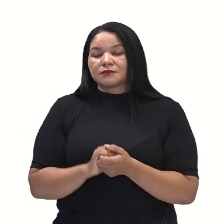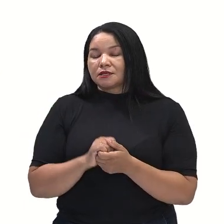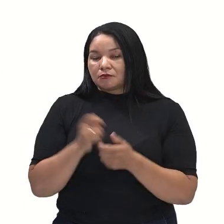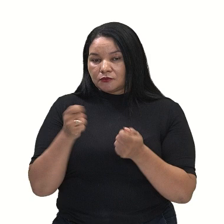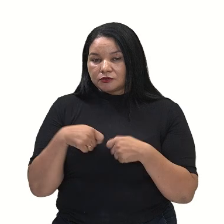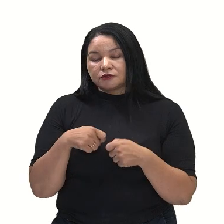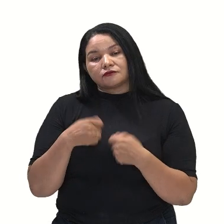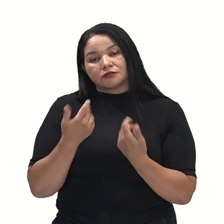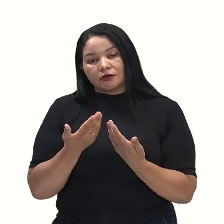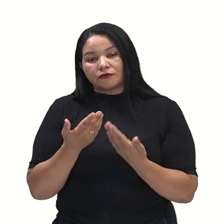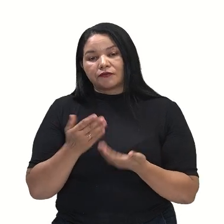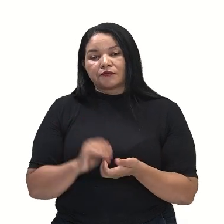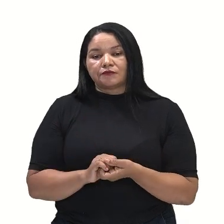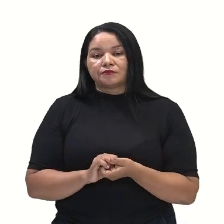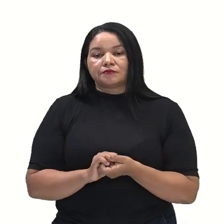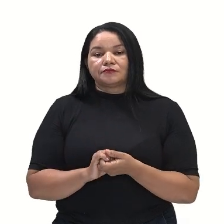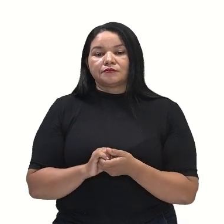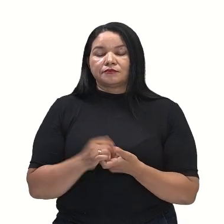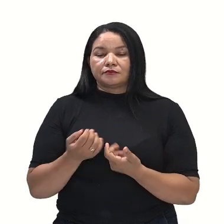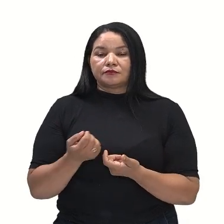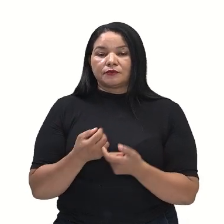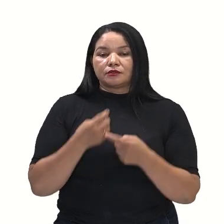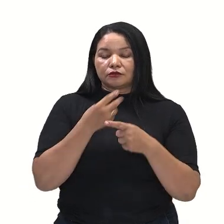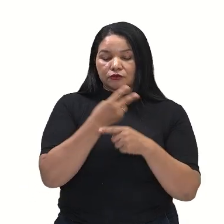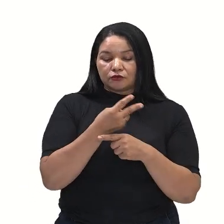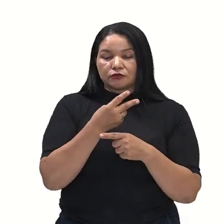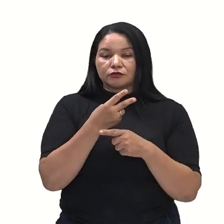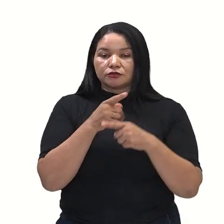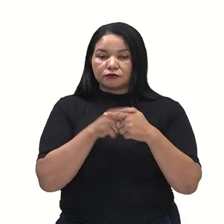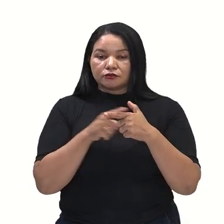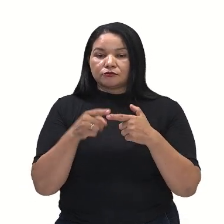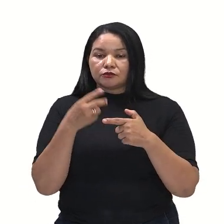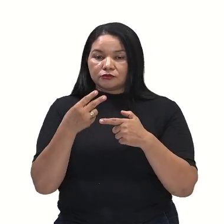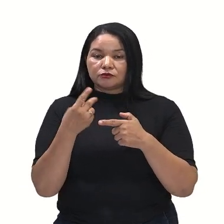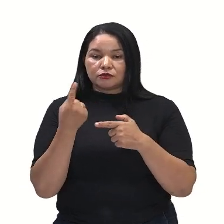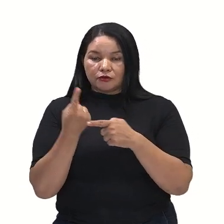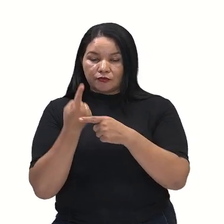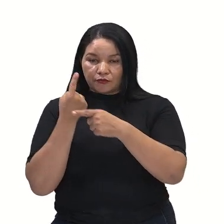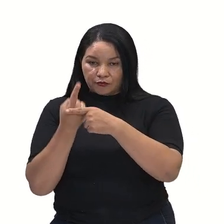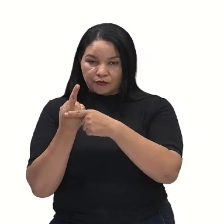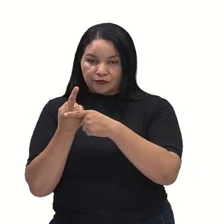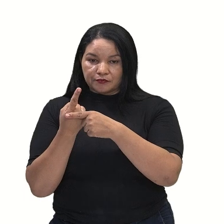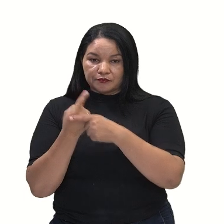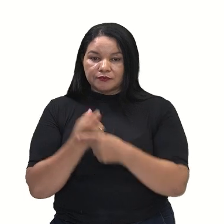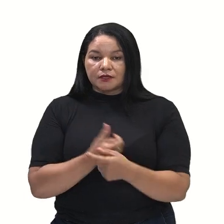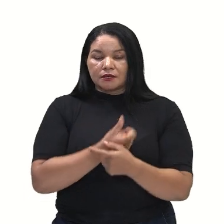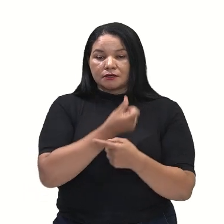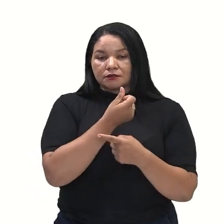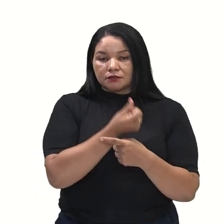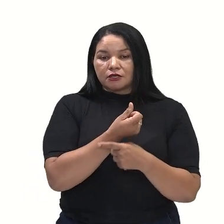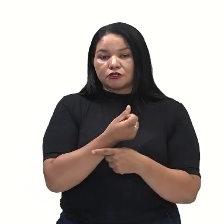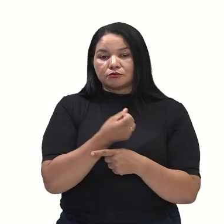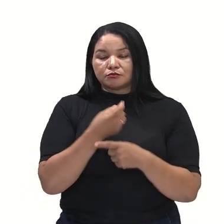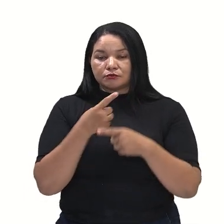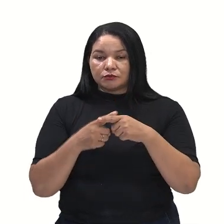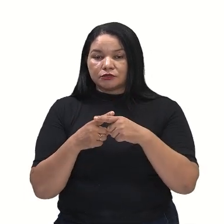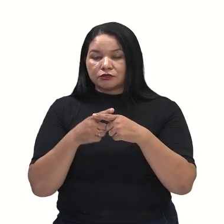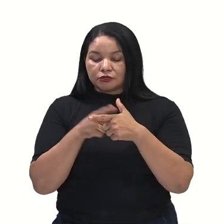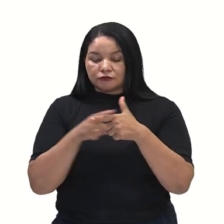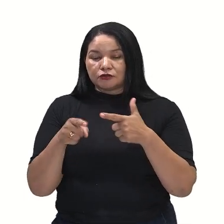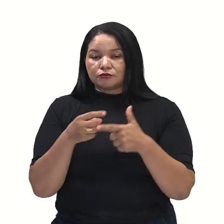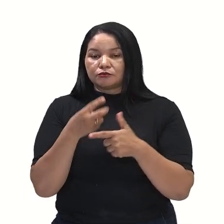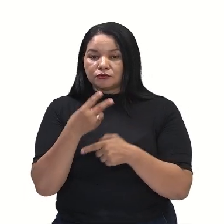possível, simplifique. 2 por 2 é 1, opa. 6 por 2 é 3, que